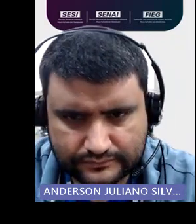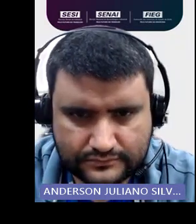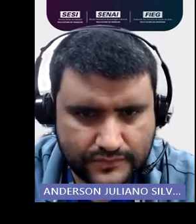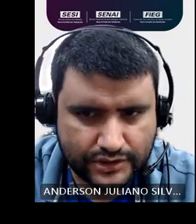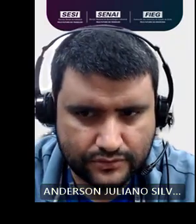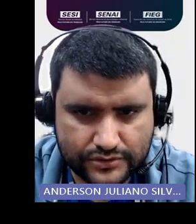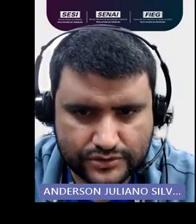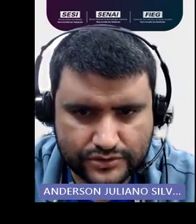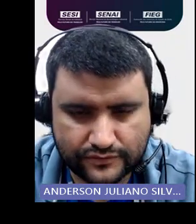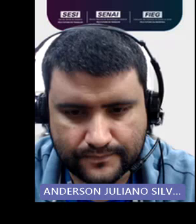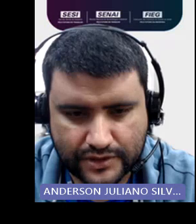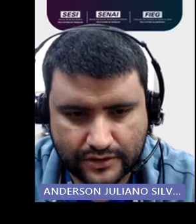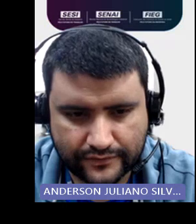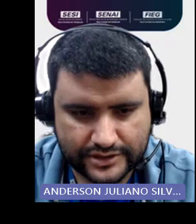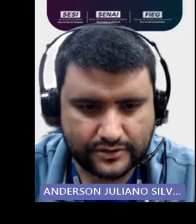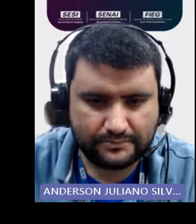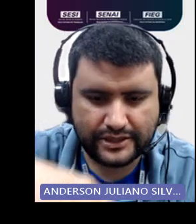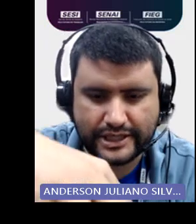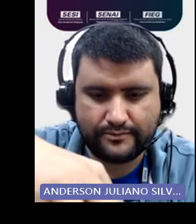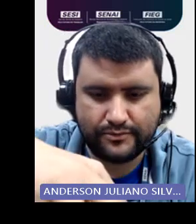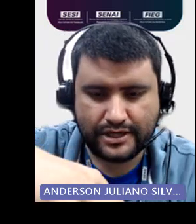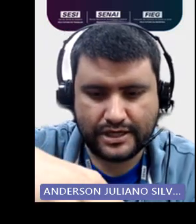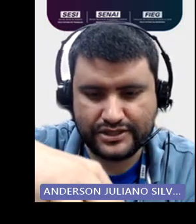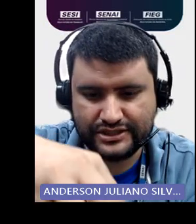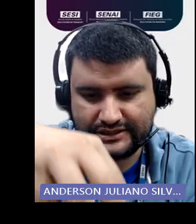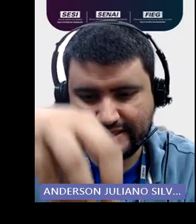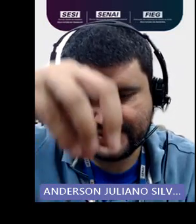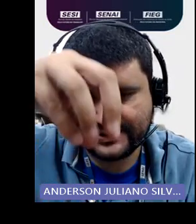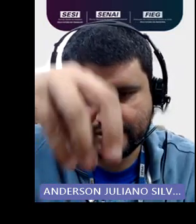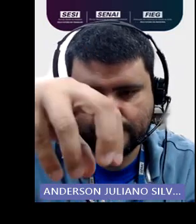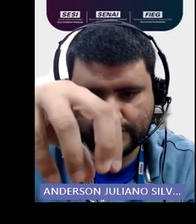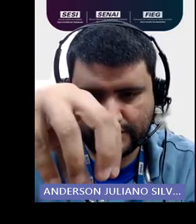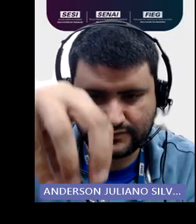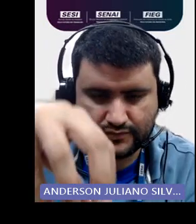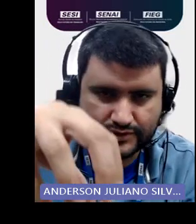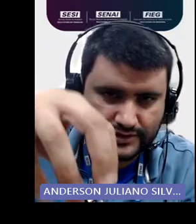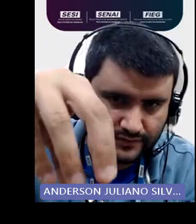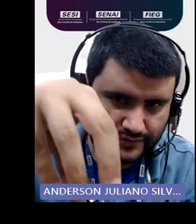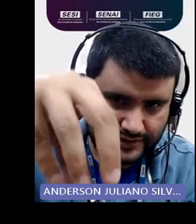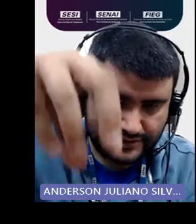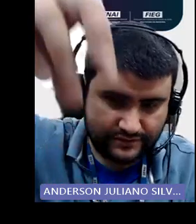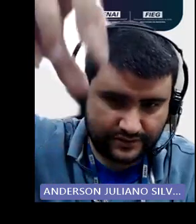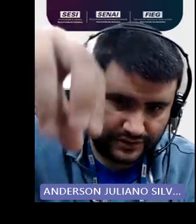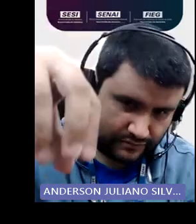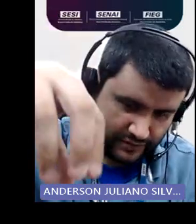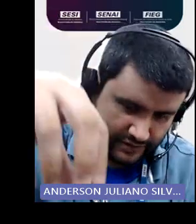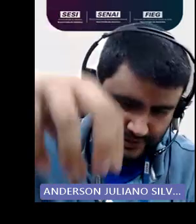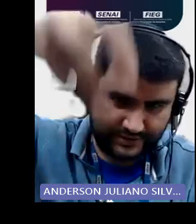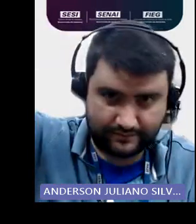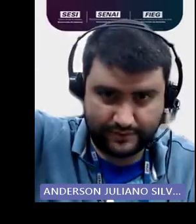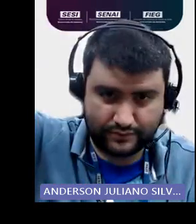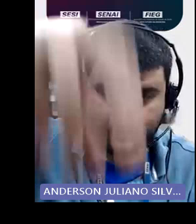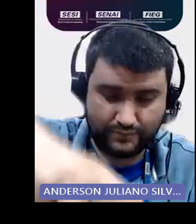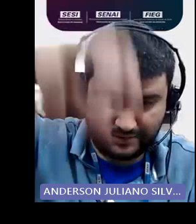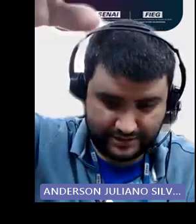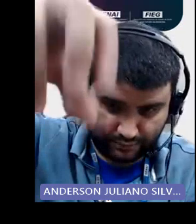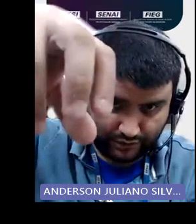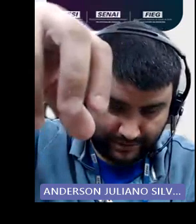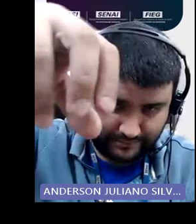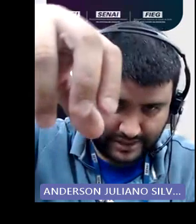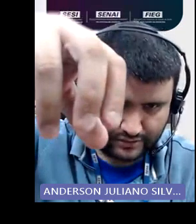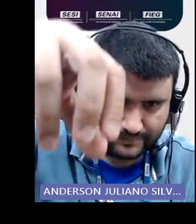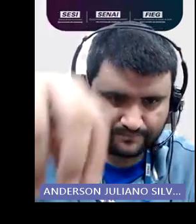compressão. Onde eu vou, ao invés de agora aplicar uma carga de tração, em que as forças vão estar se divergindo, uma está para cima,